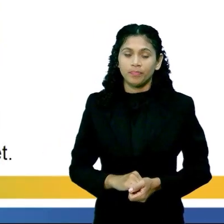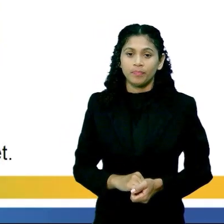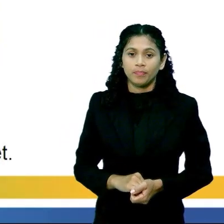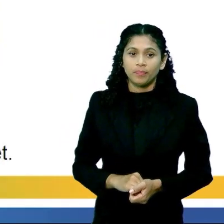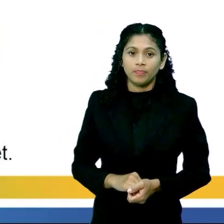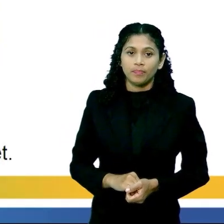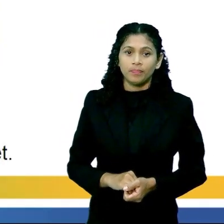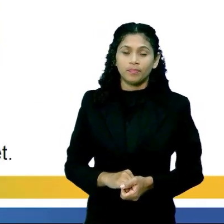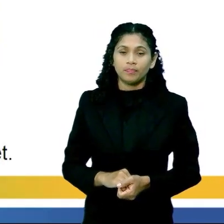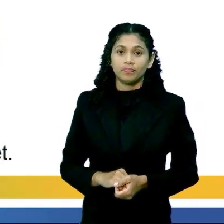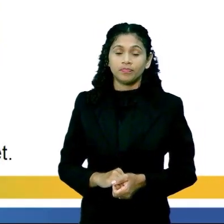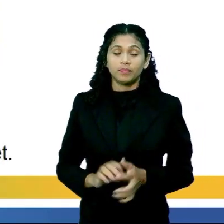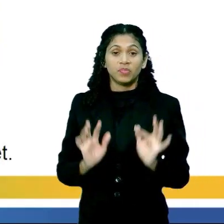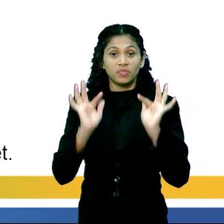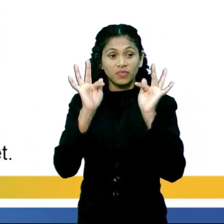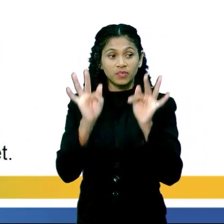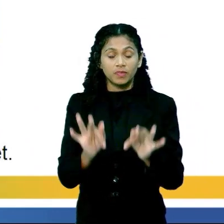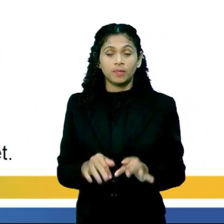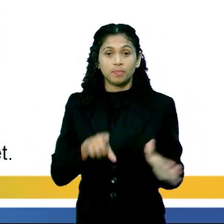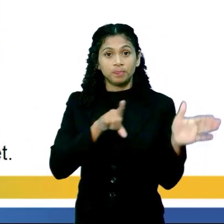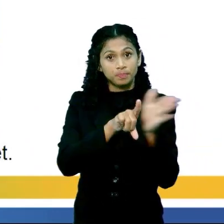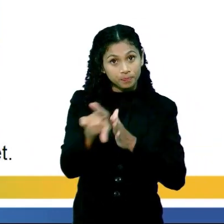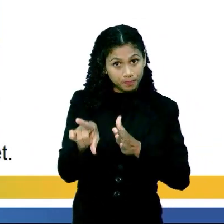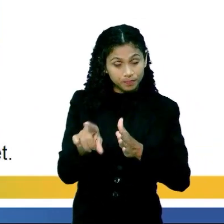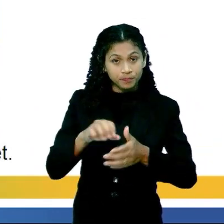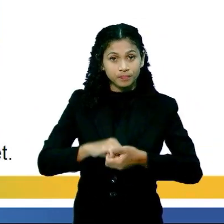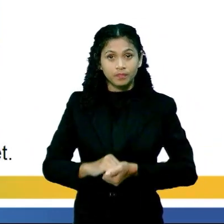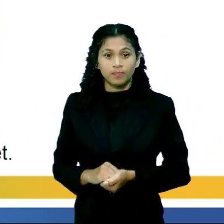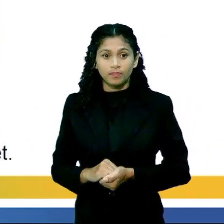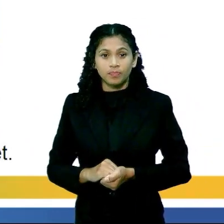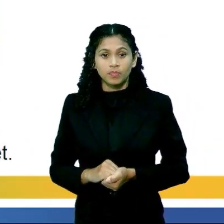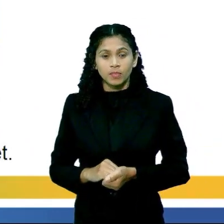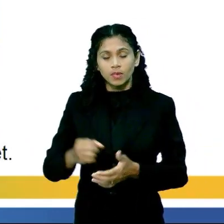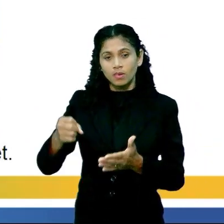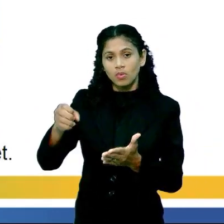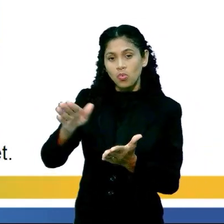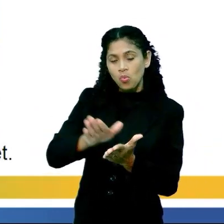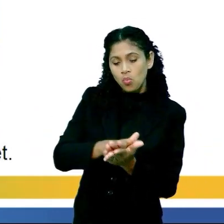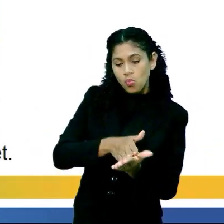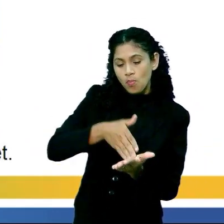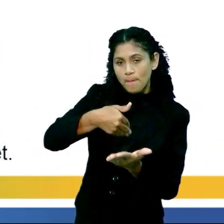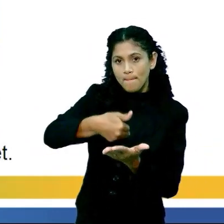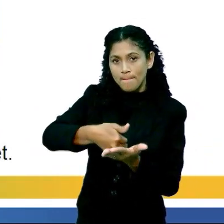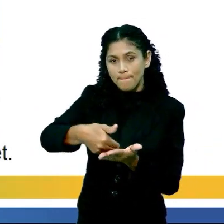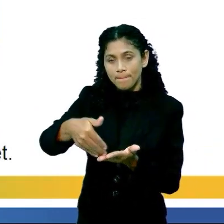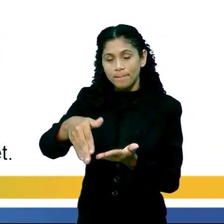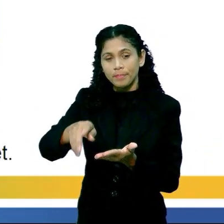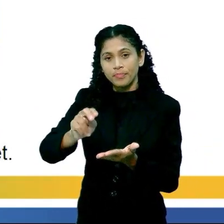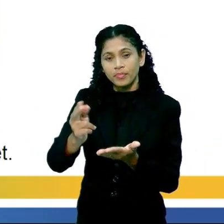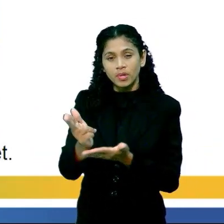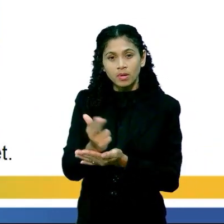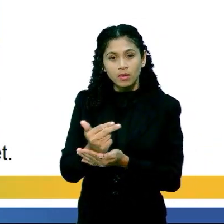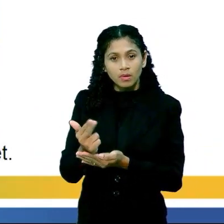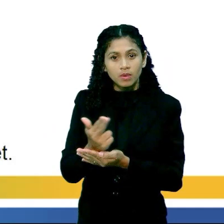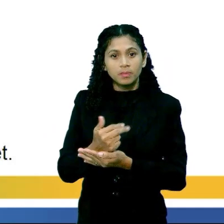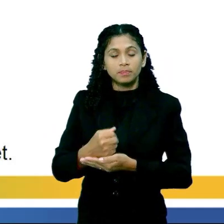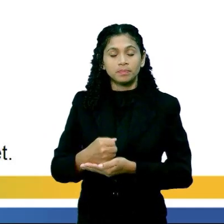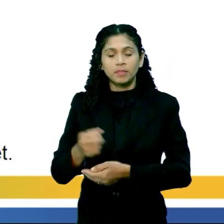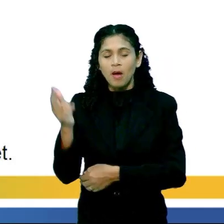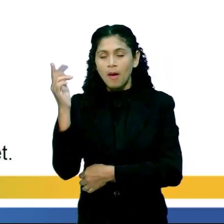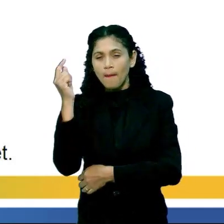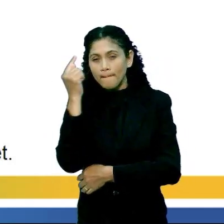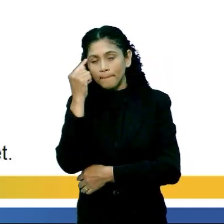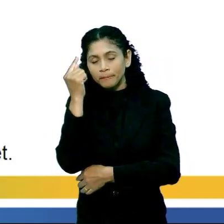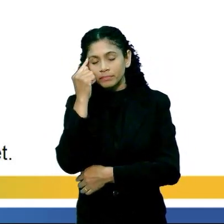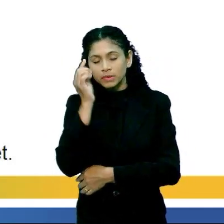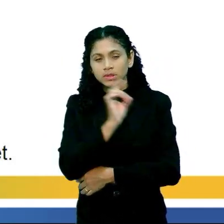E aí vamos finalizar a questão aqui, né, galera? Um pintor, tá ali o quadro, né, e a frase. Um pintor deve pensar